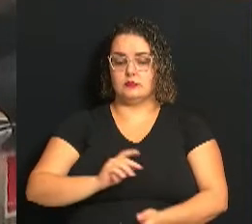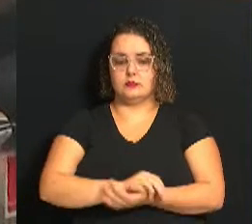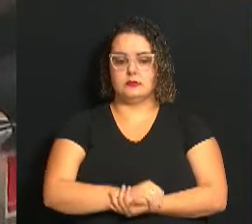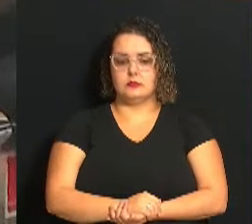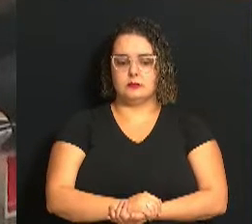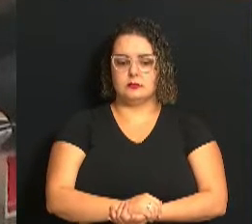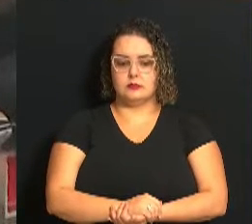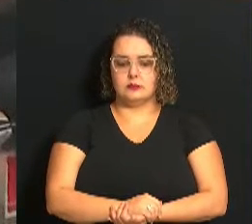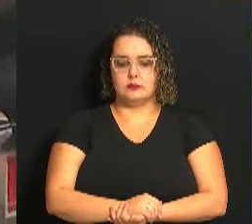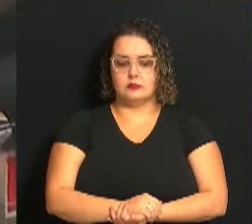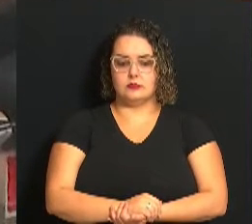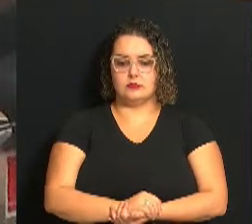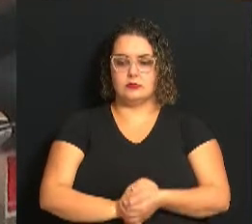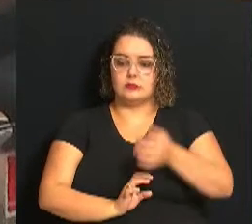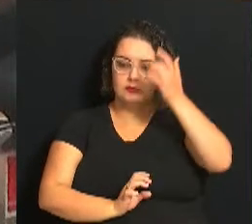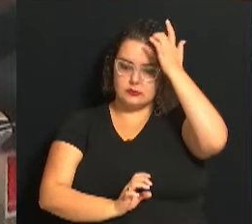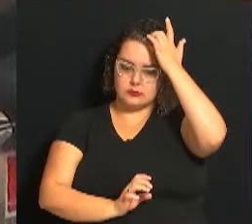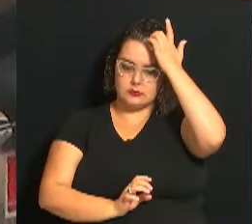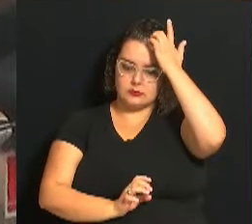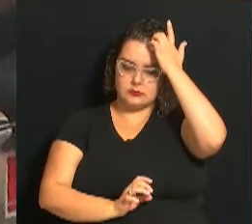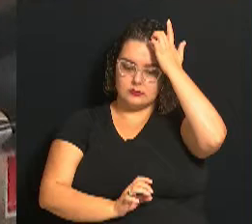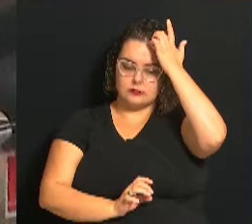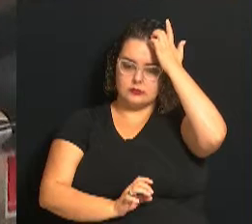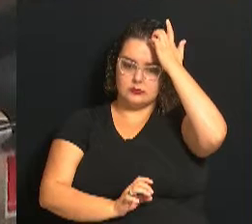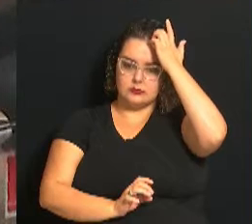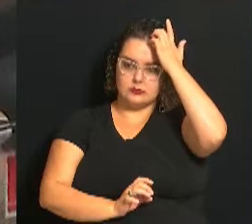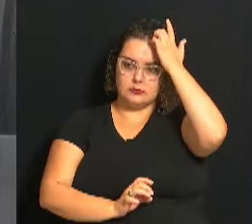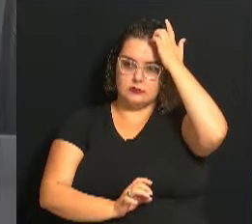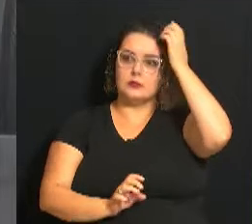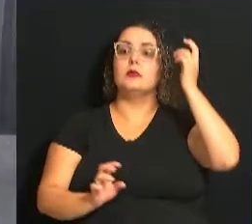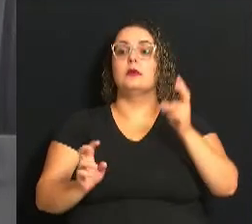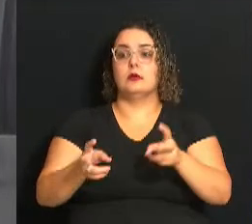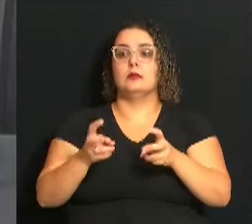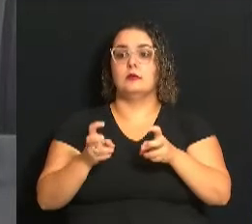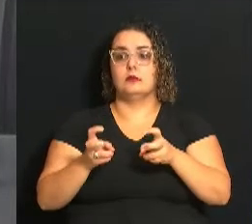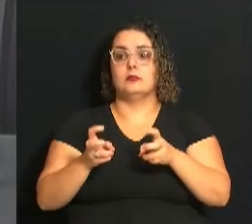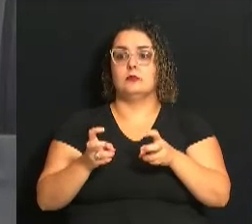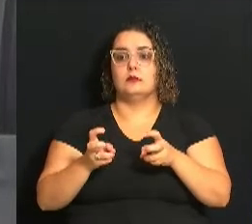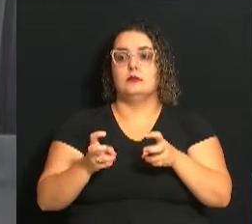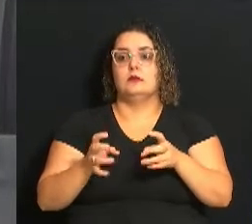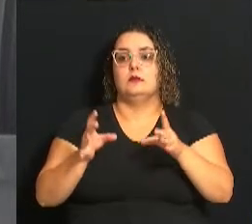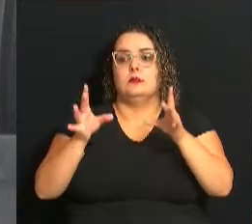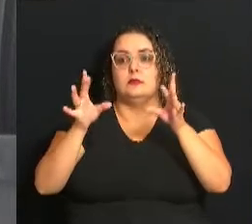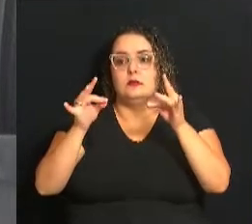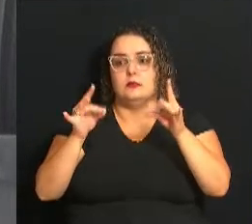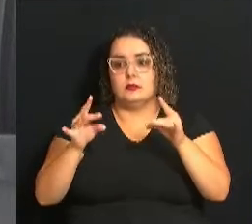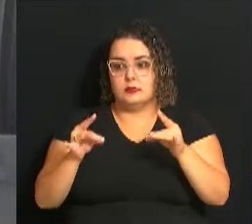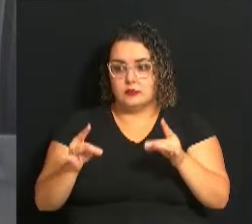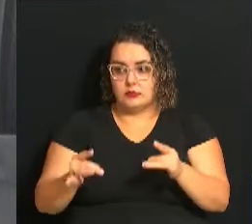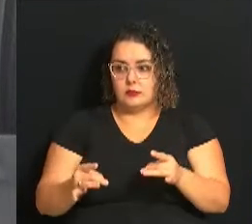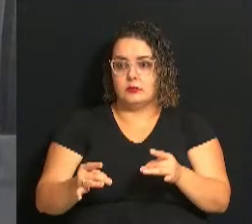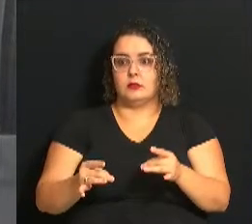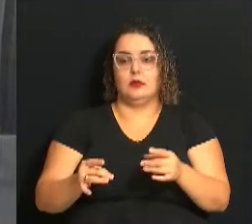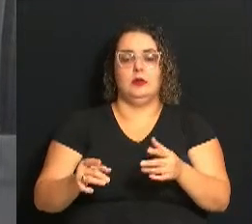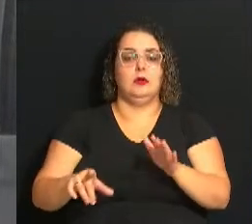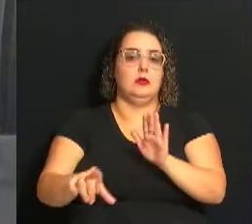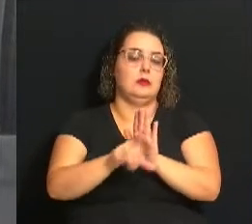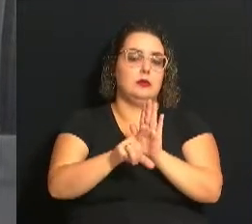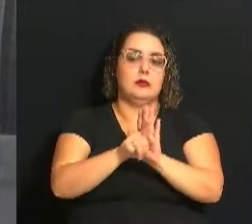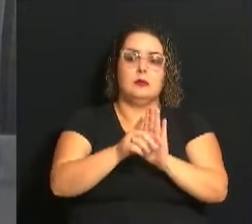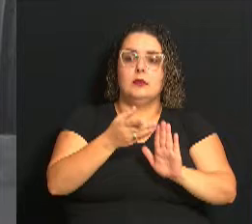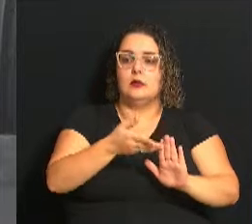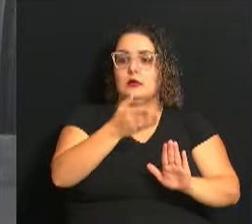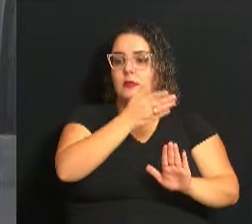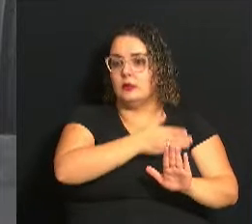eu gostaria, assim, eu percebi aqui um grau de detalhamento, resgatando legislações anteriores à